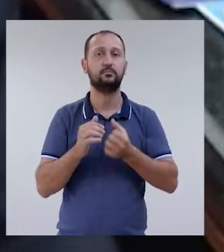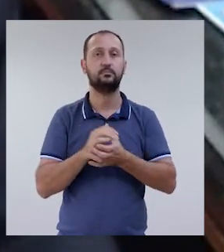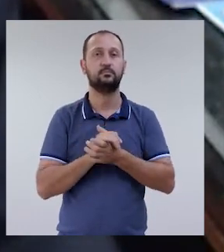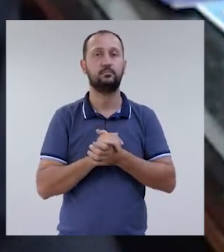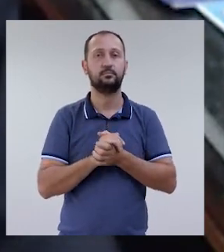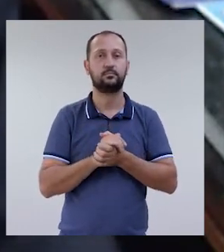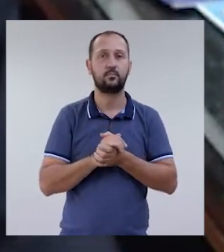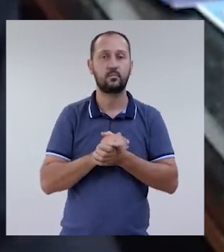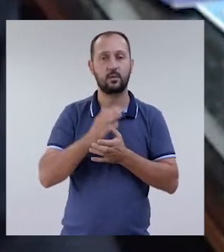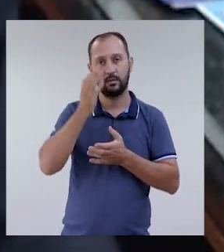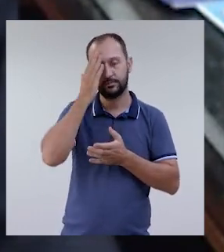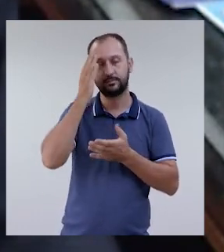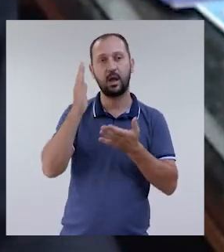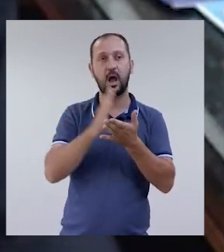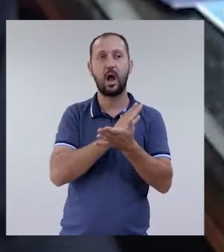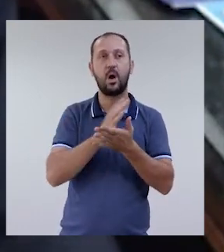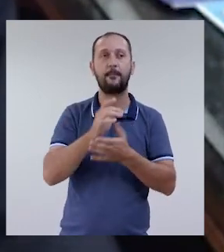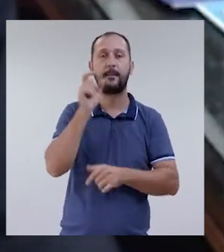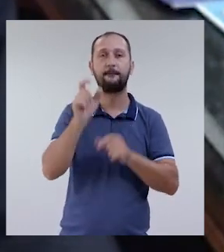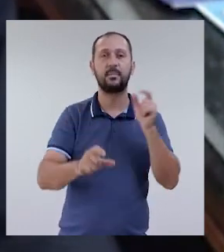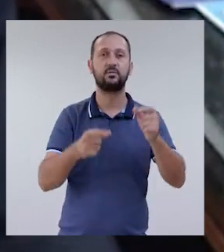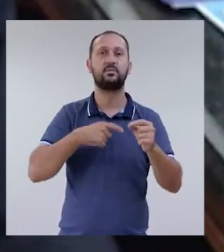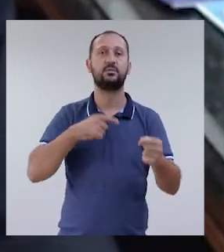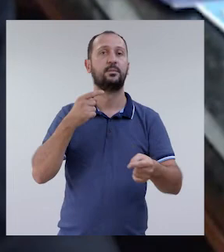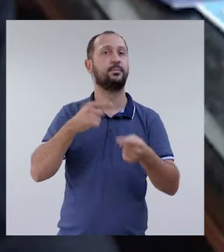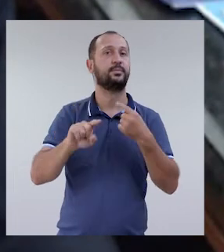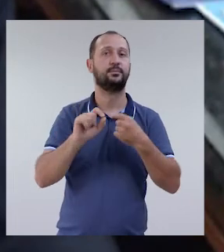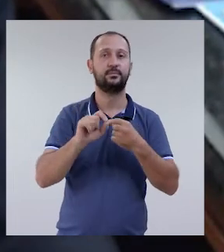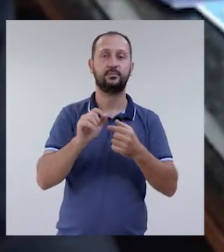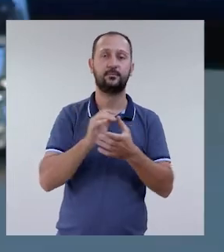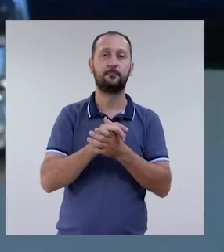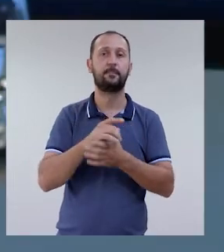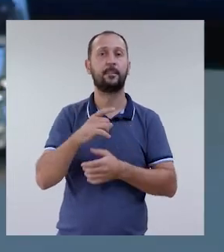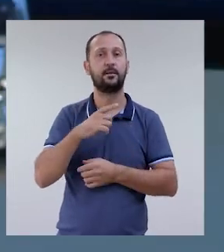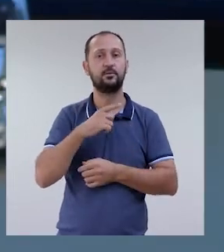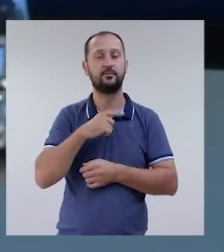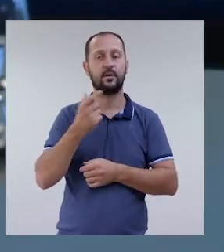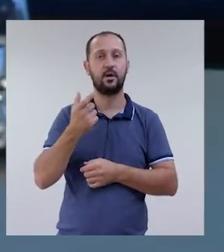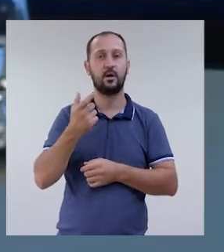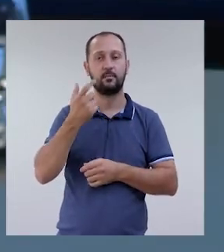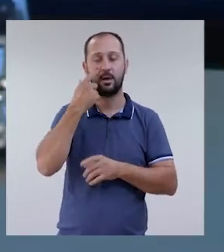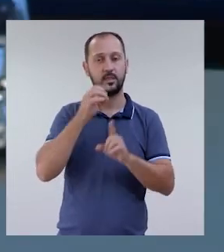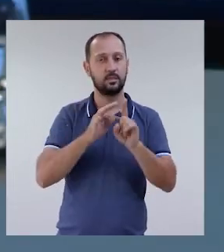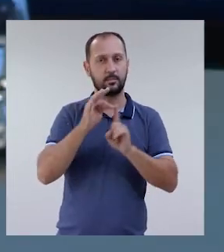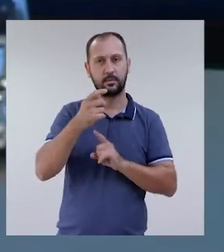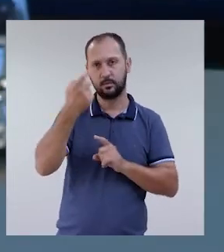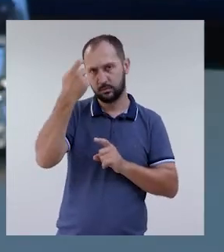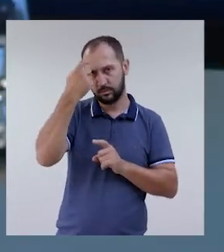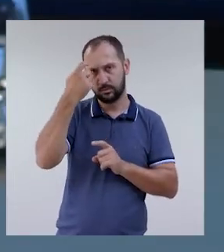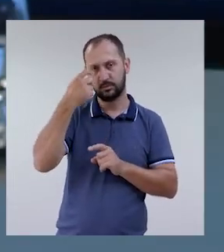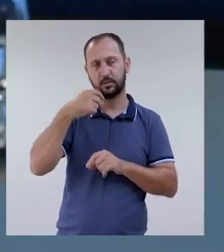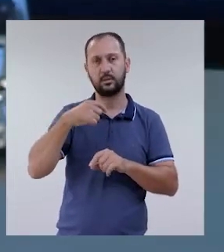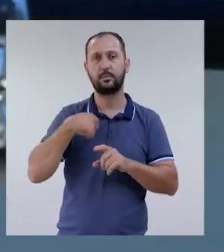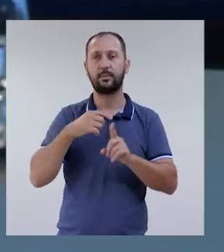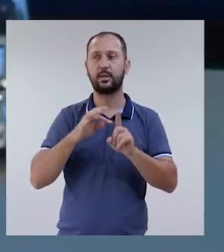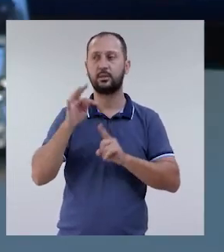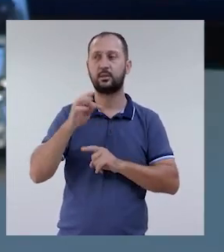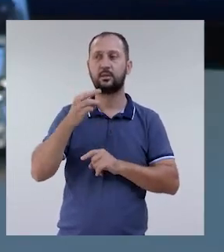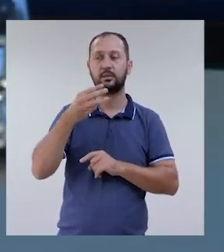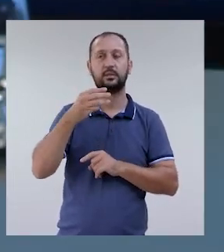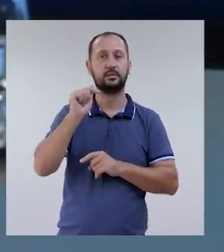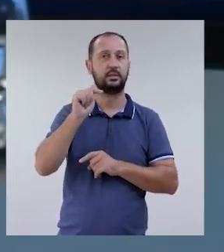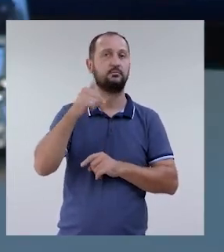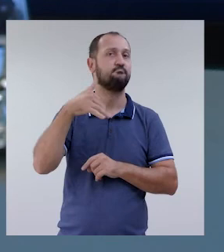né? Naturalmente que algumas pessoas ficarão impedidas. Quem tiver uma temperatura acima de